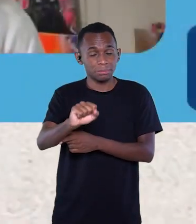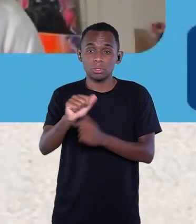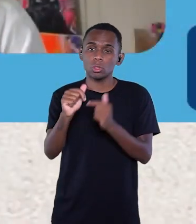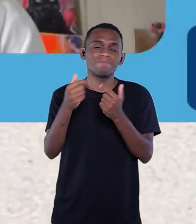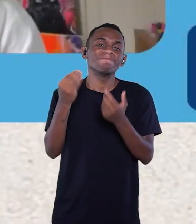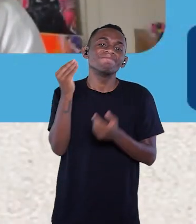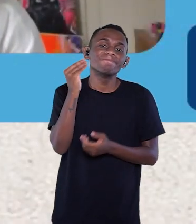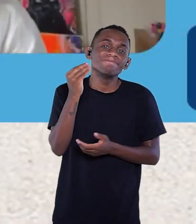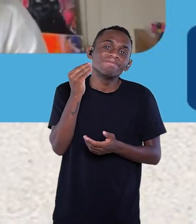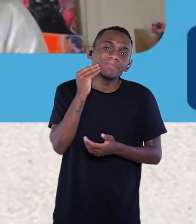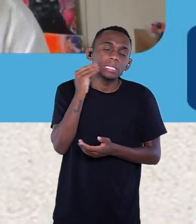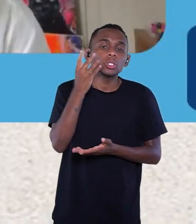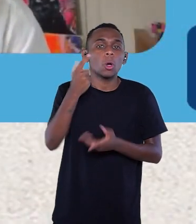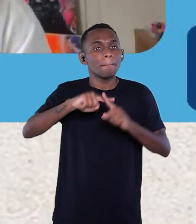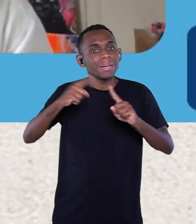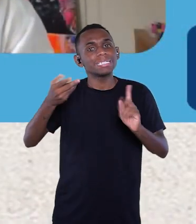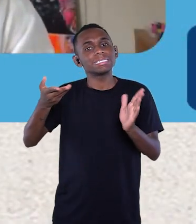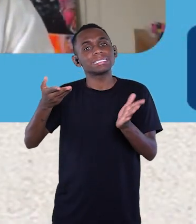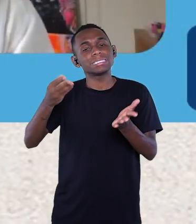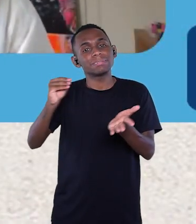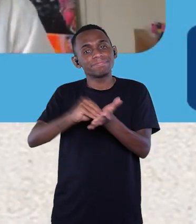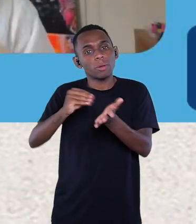mesmo acesso